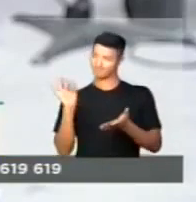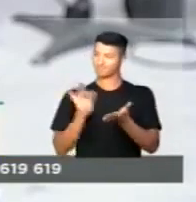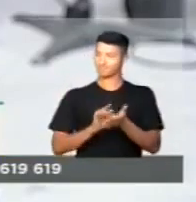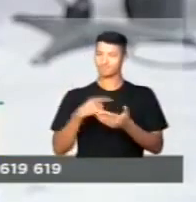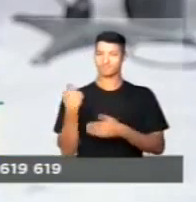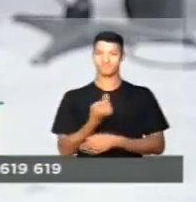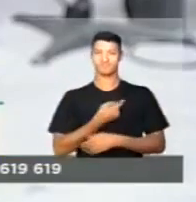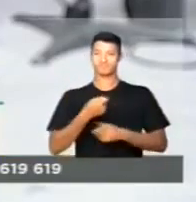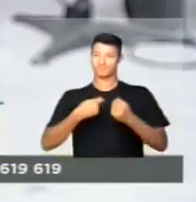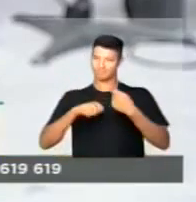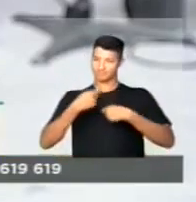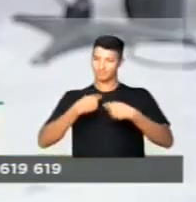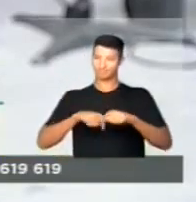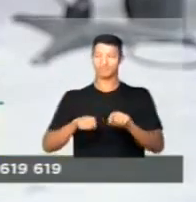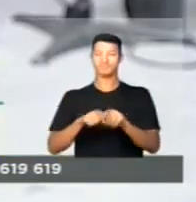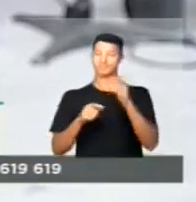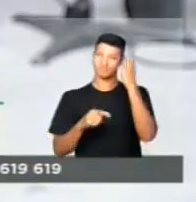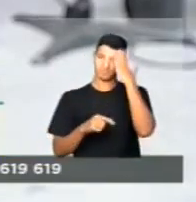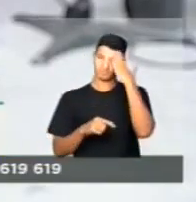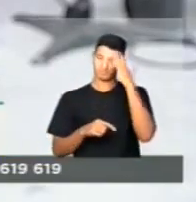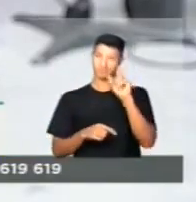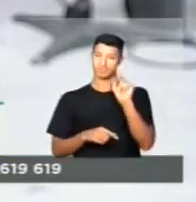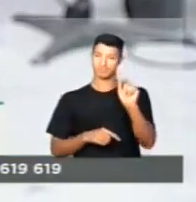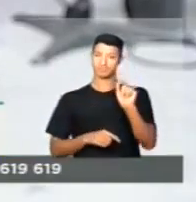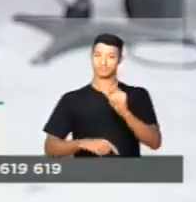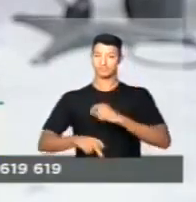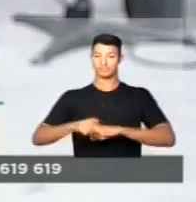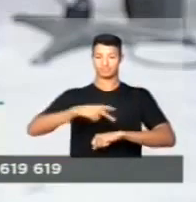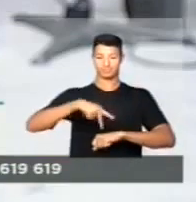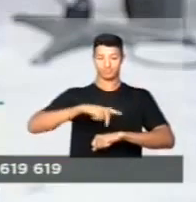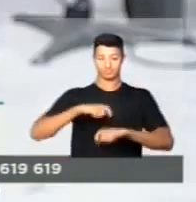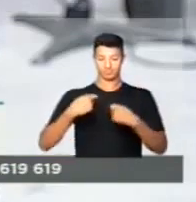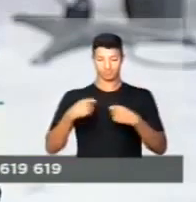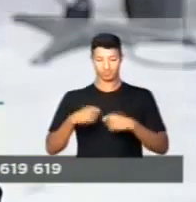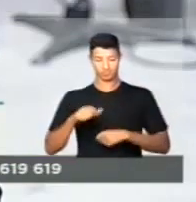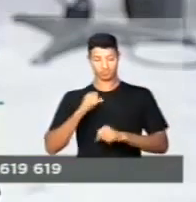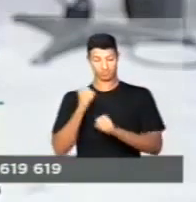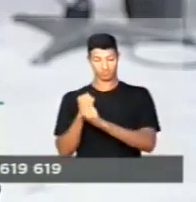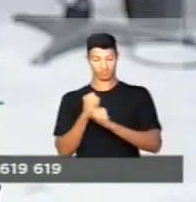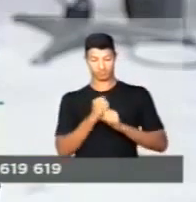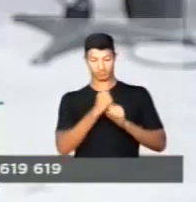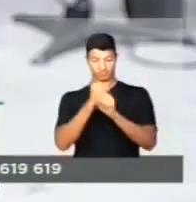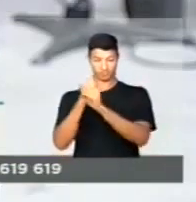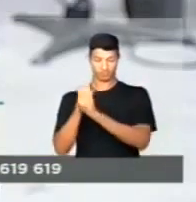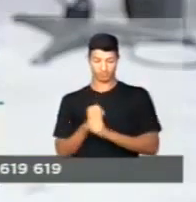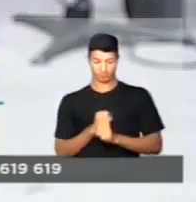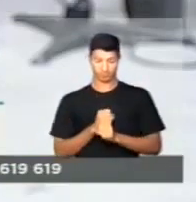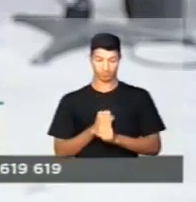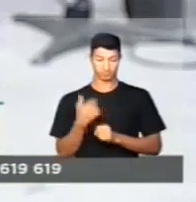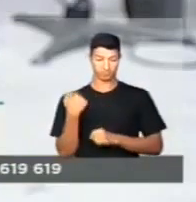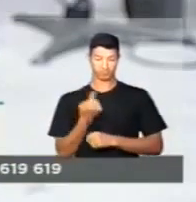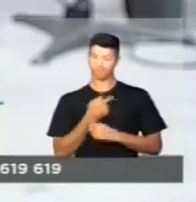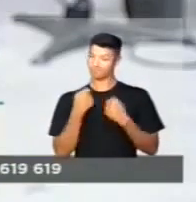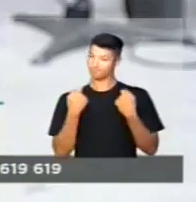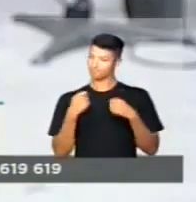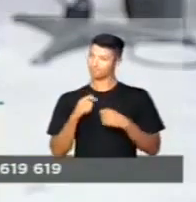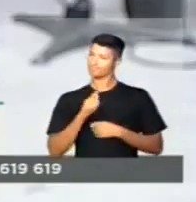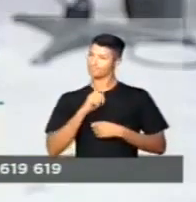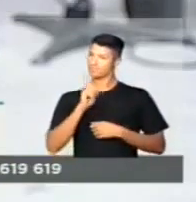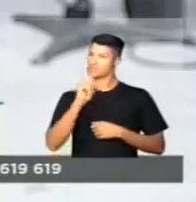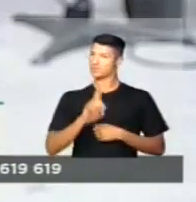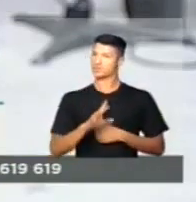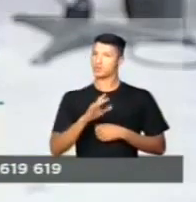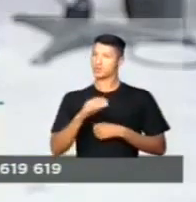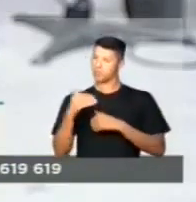realista da nossa economia, e saber de que este país precisa passar por uma reforma tributária. O que nós temos não é só